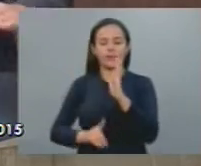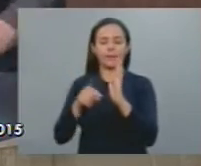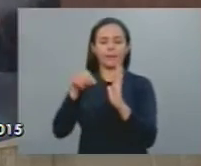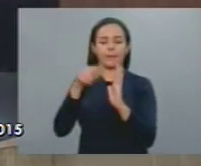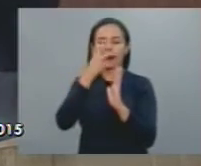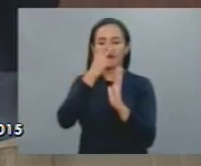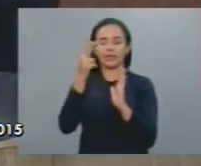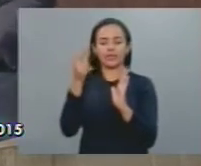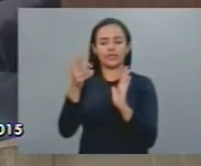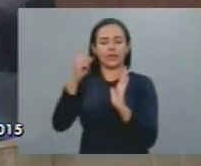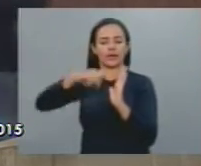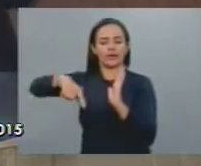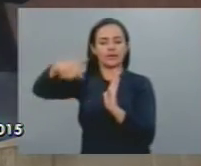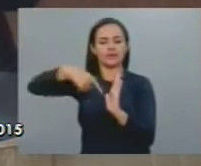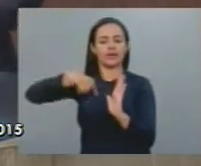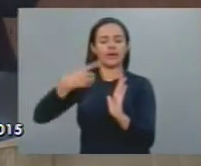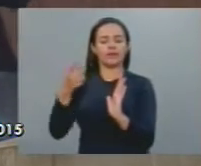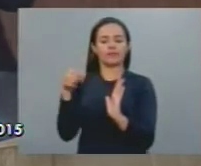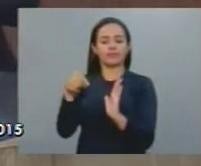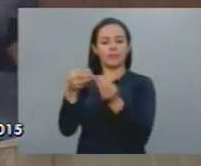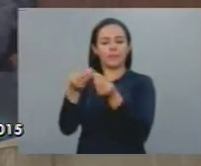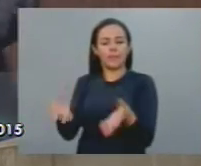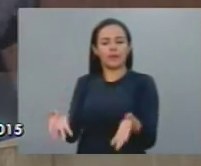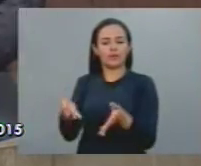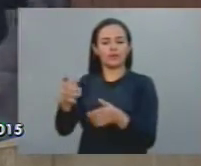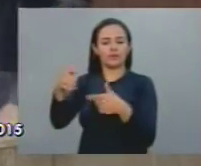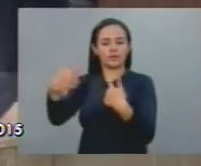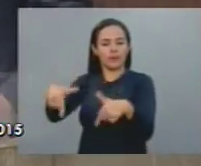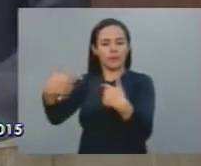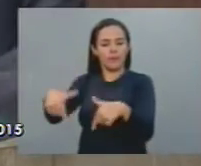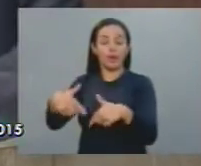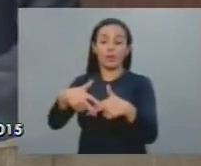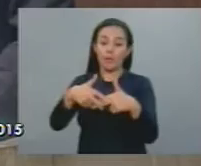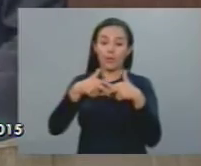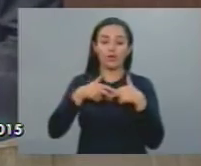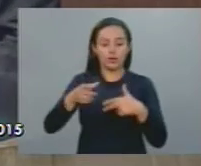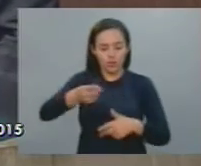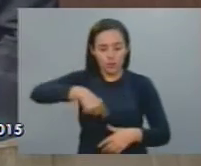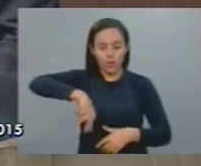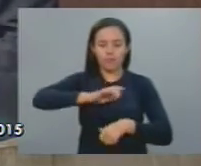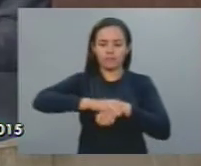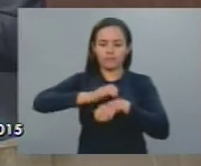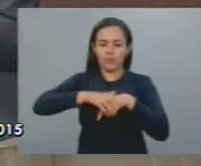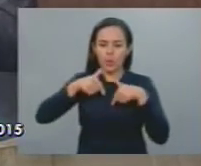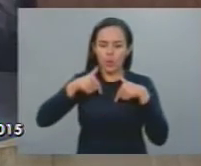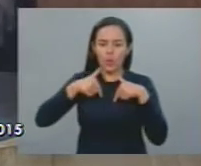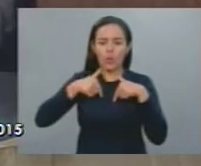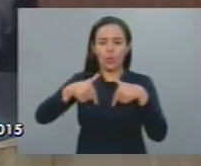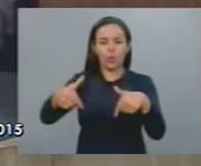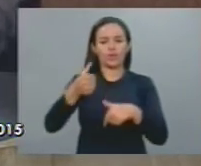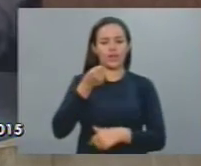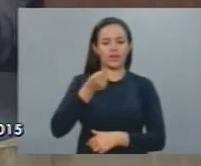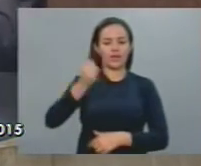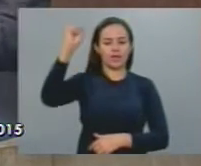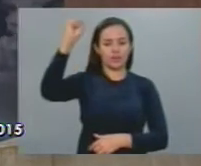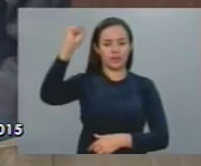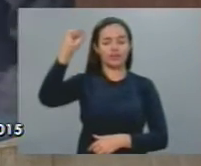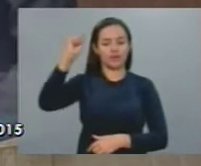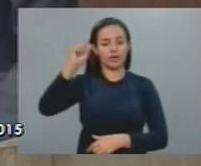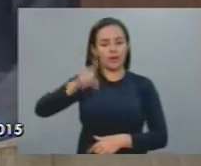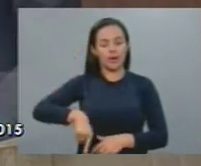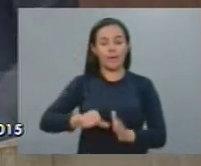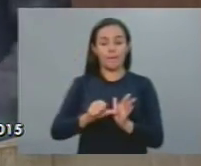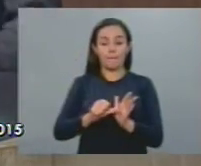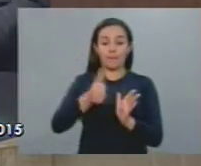neste ambiente em que se desenrolou o nosso primeiro mandato. O primeiro ano do nosso primeiro